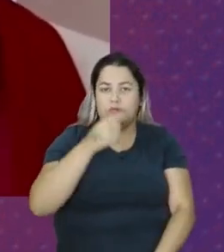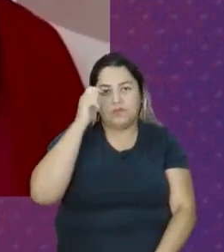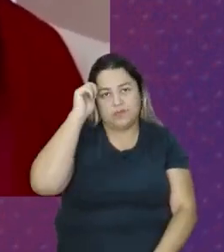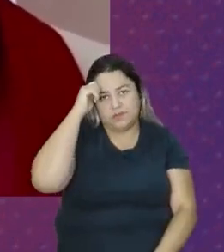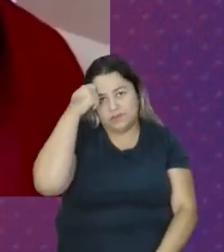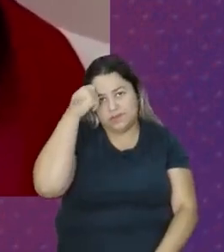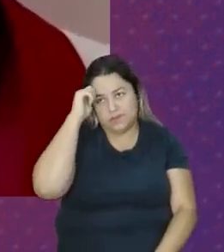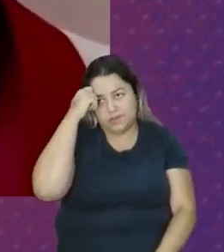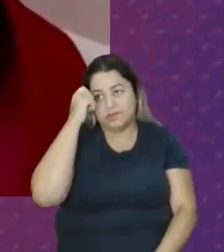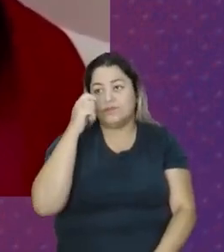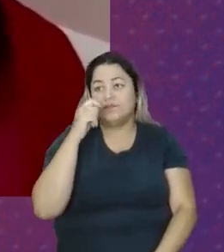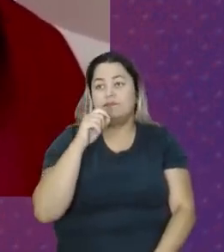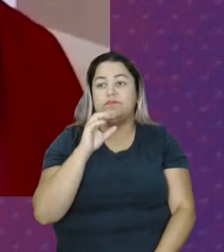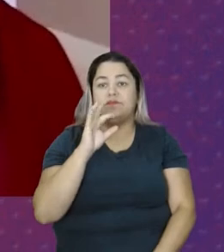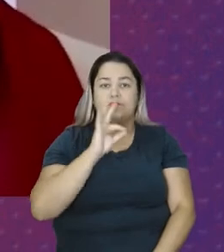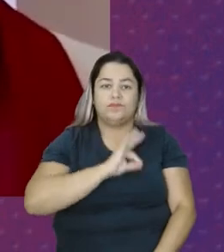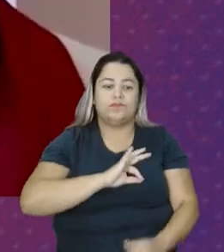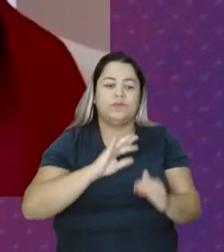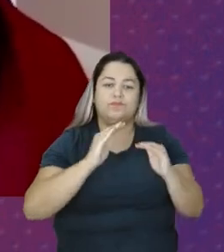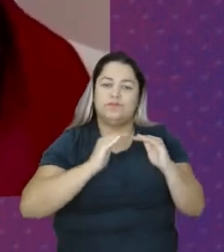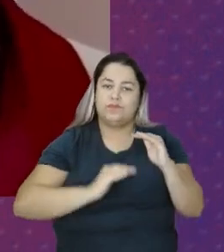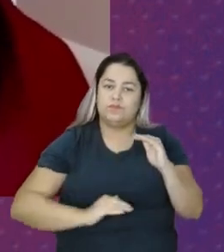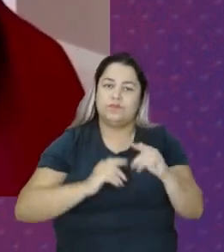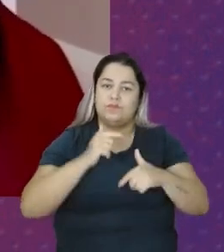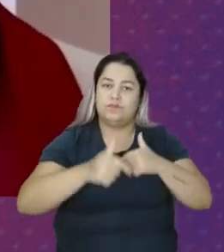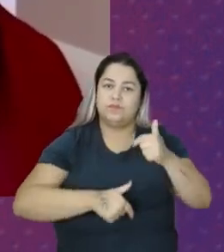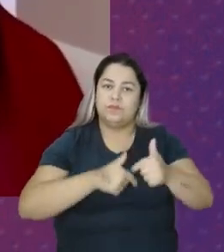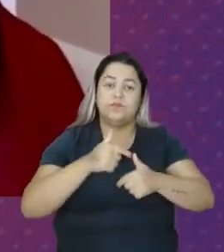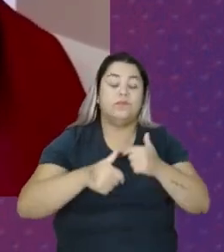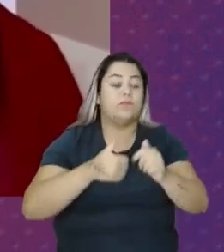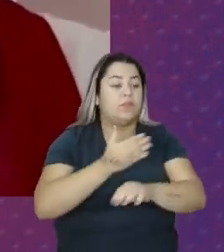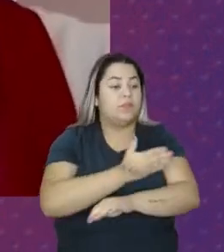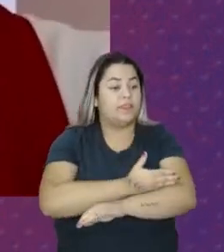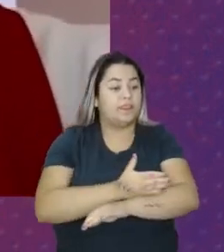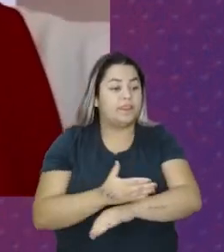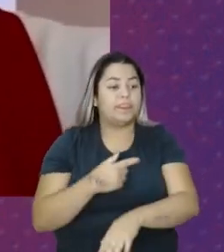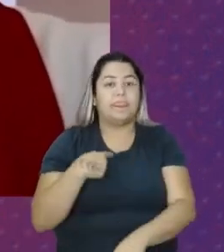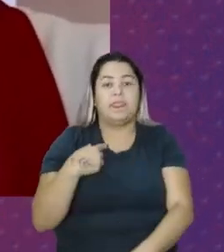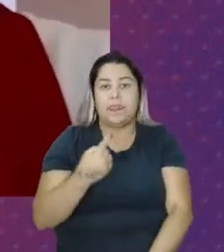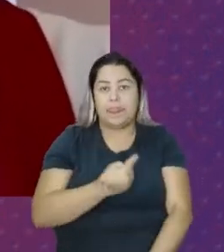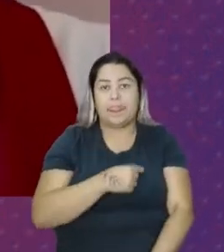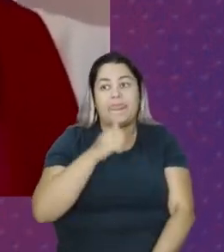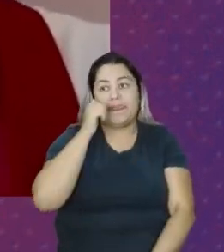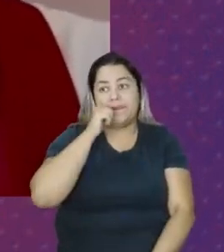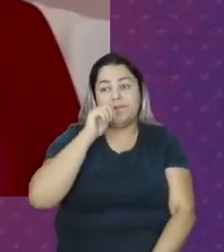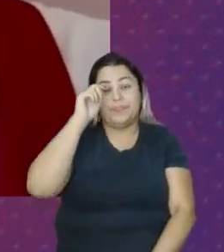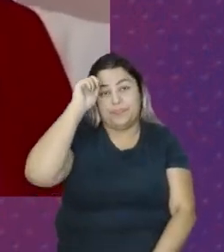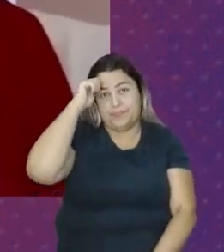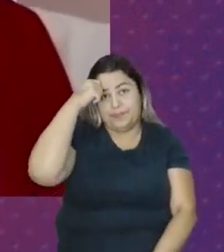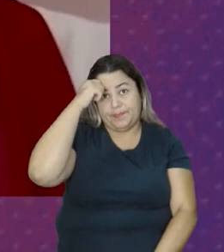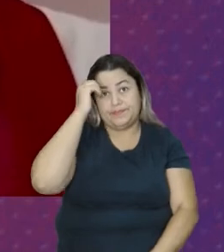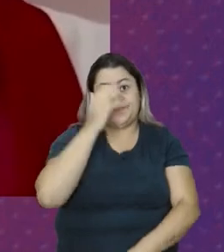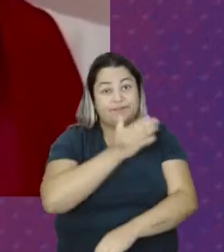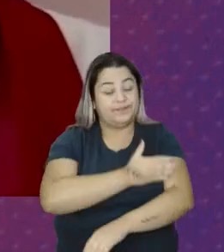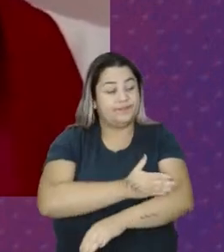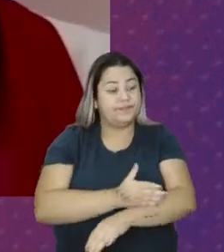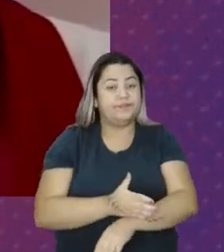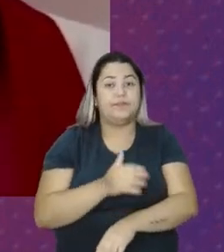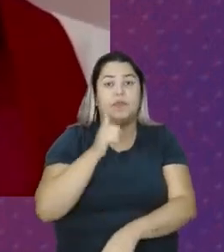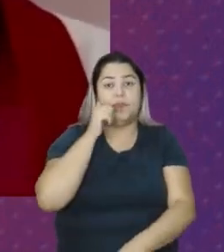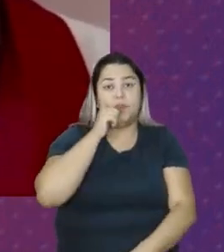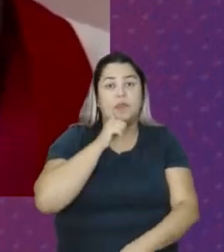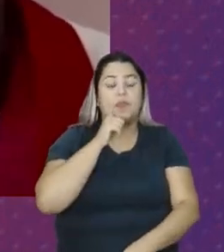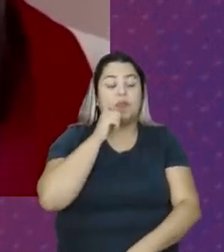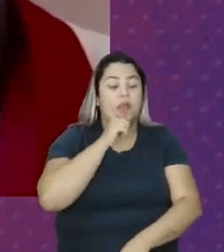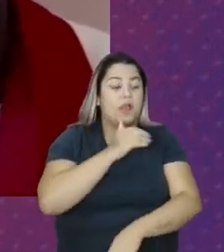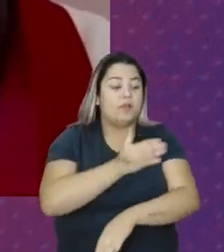ganhamos menos que os trabalhadores brancos. Nós, mulheres, ganhamos menos que os trabalhadores brancos, que as trabalhadoras